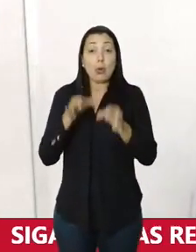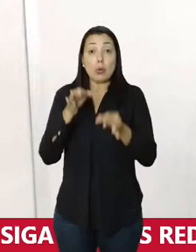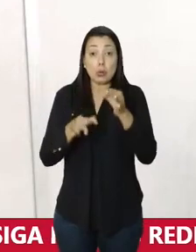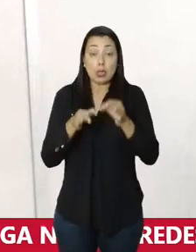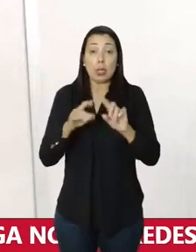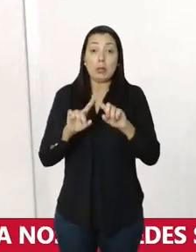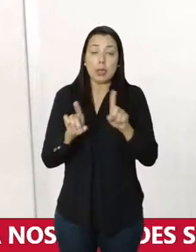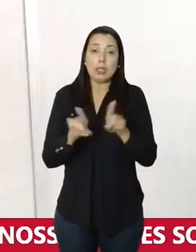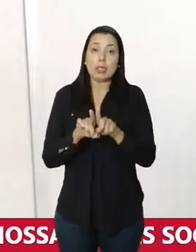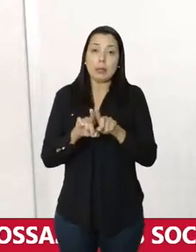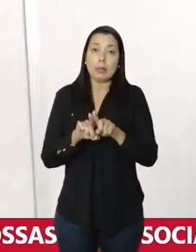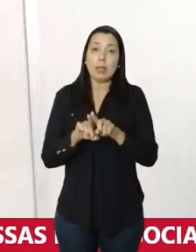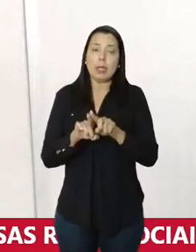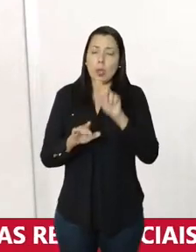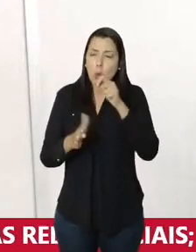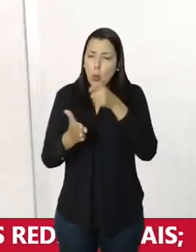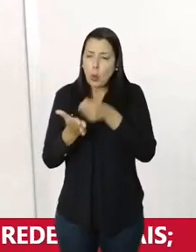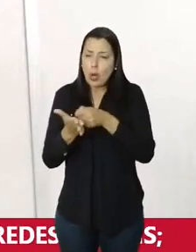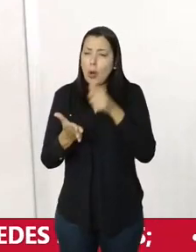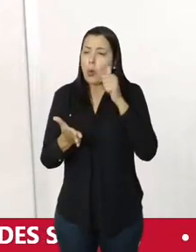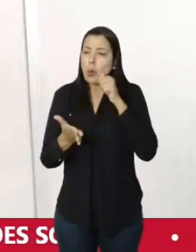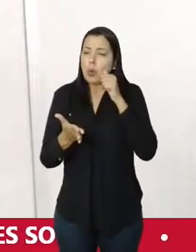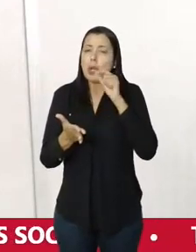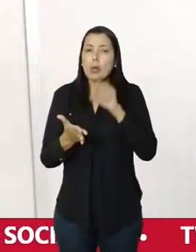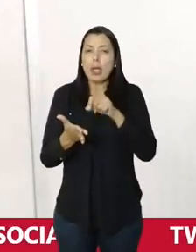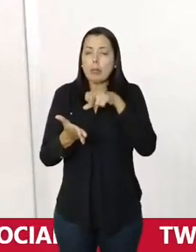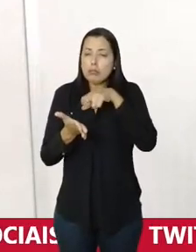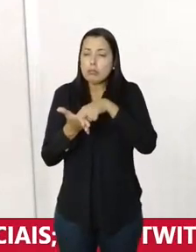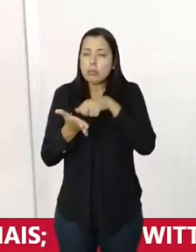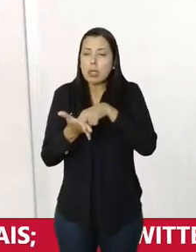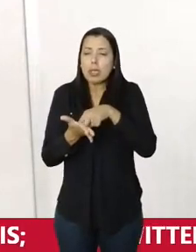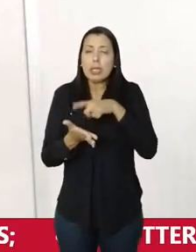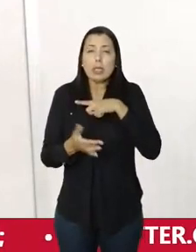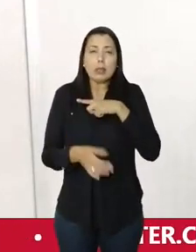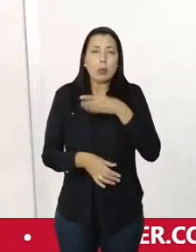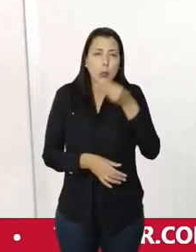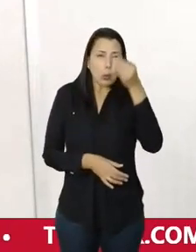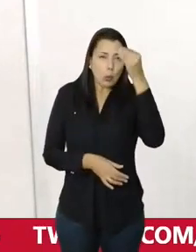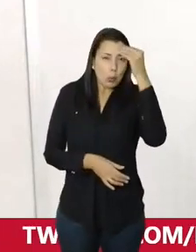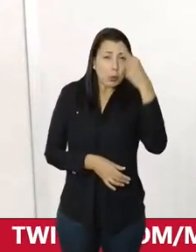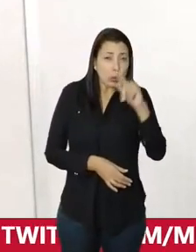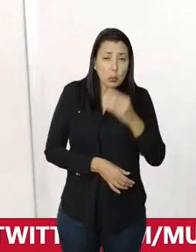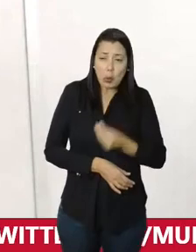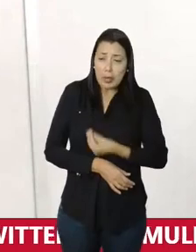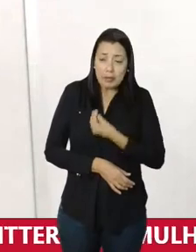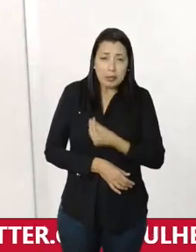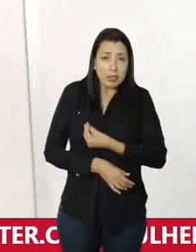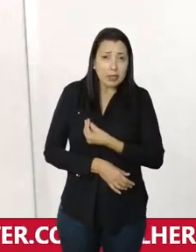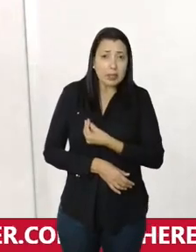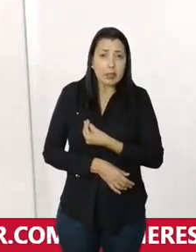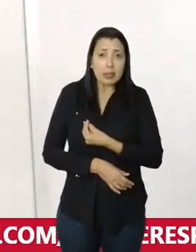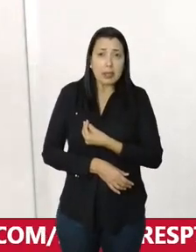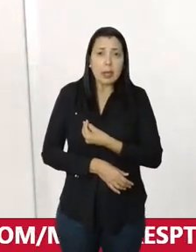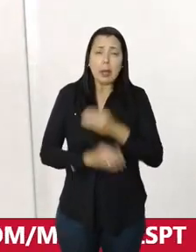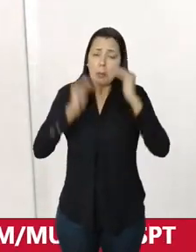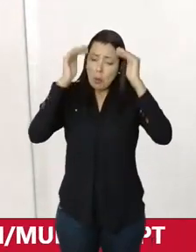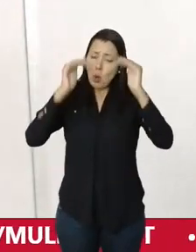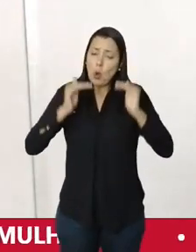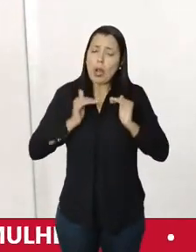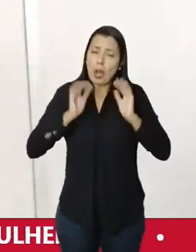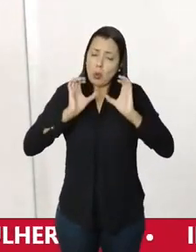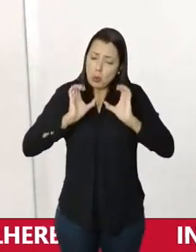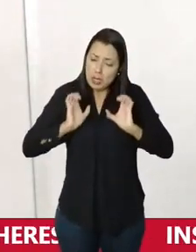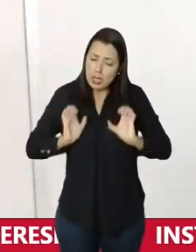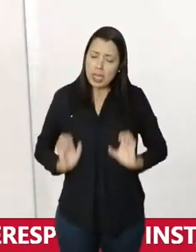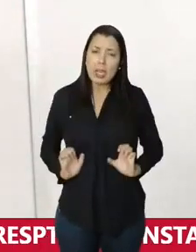julgar, mas condenar uma mulher, repito, íntegra, que tem sua vida sempre pautada pela moral e pela ética,